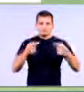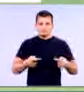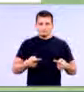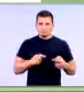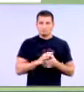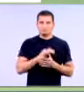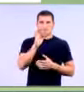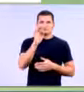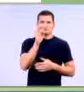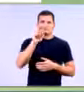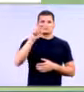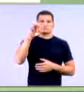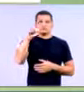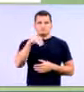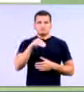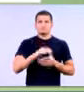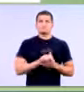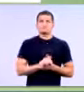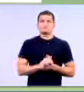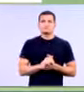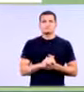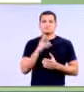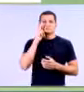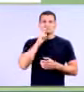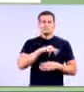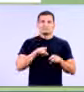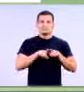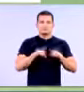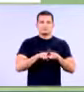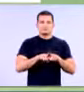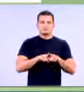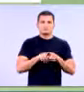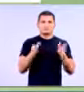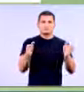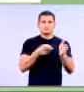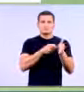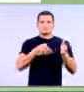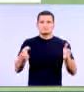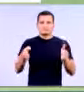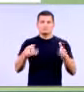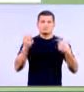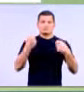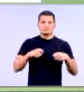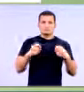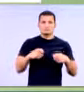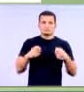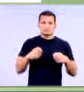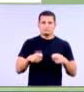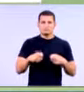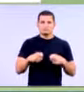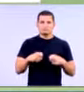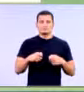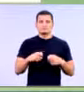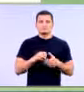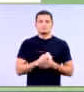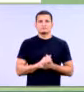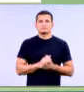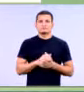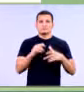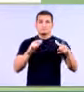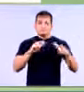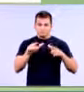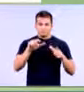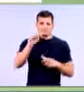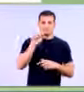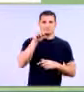o fórum, e vimos também, e recapitularemos hoje, os prazos necessários para trabalhar com o